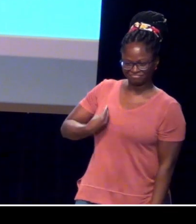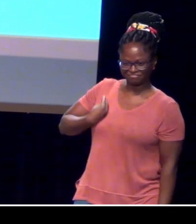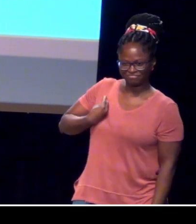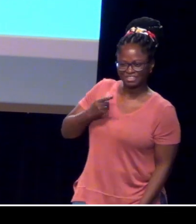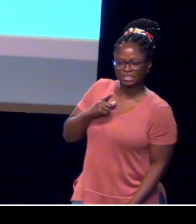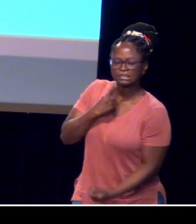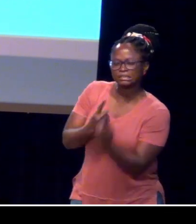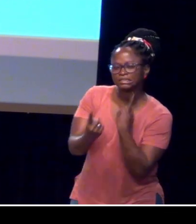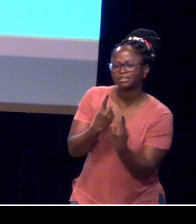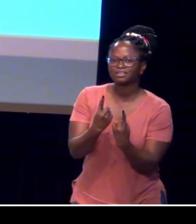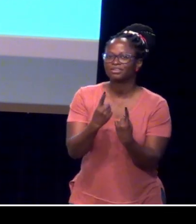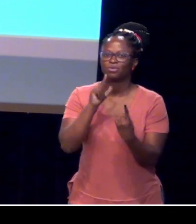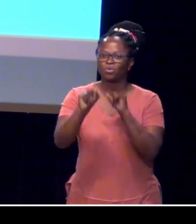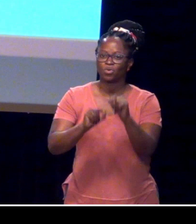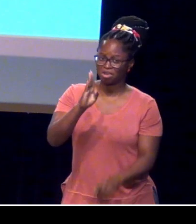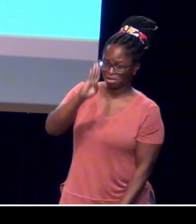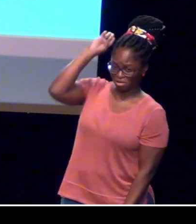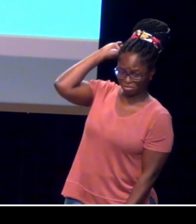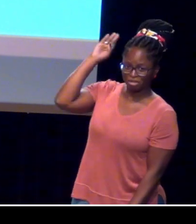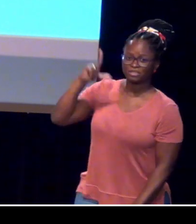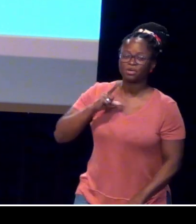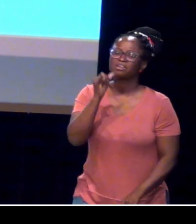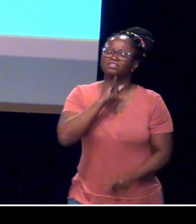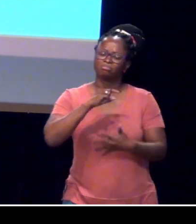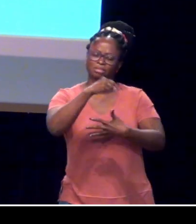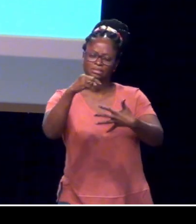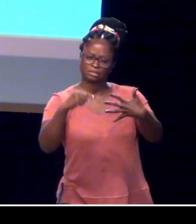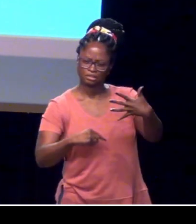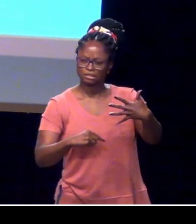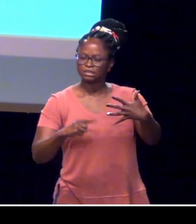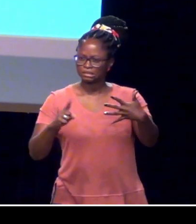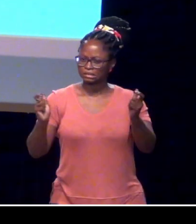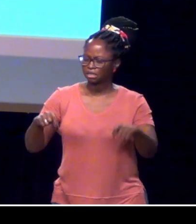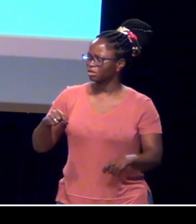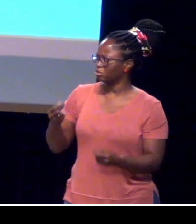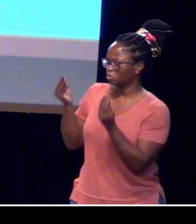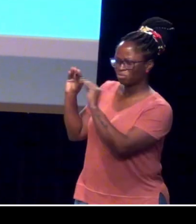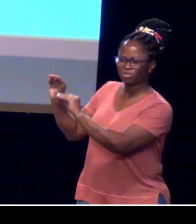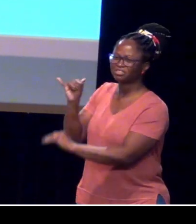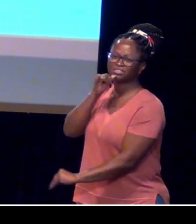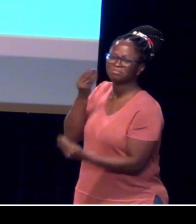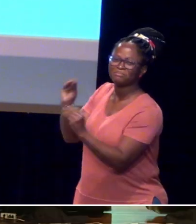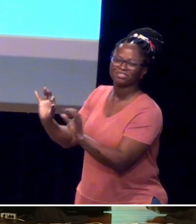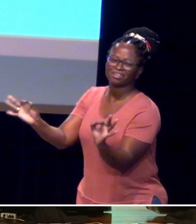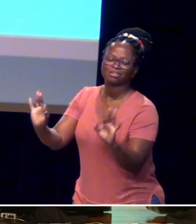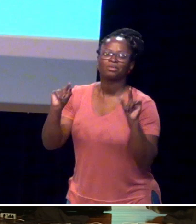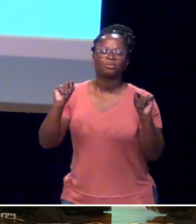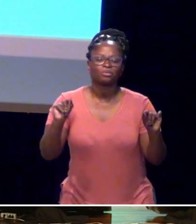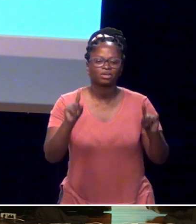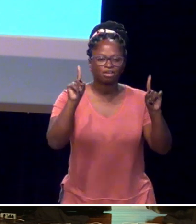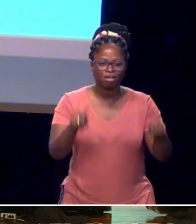vida. Então, para ele é muito interessante, ele dá alguns exemplos, acho que eu nem pus aqui os exemplos, que